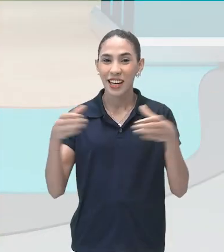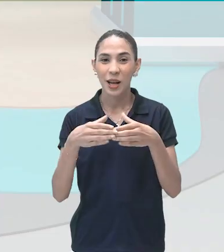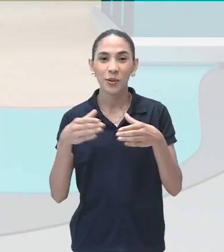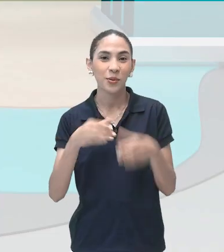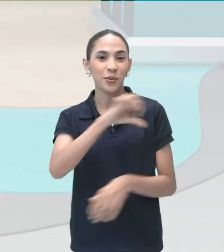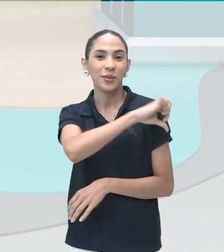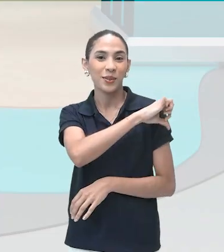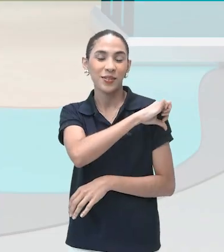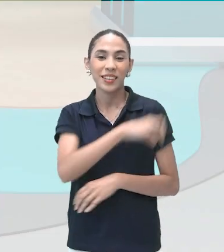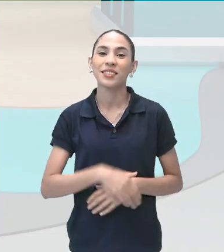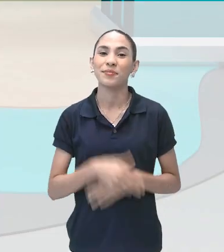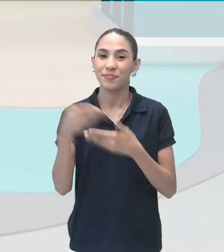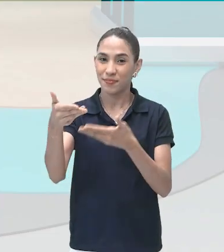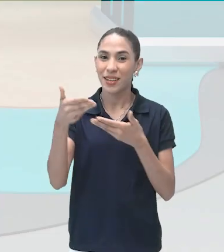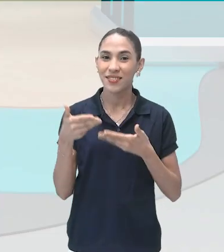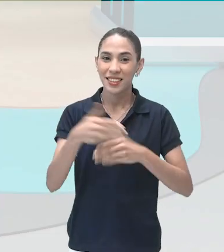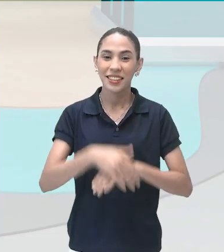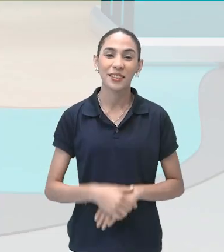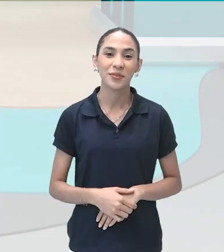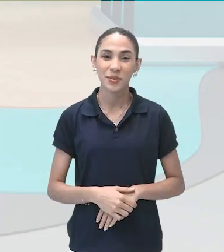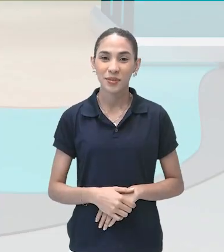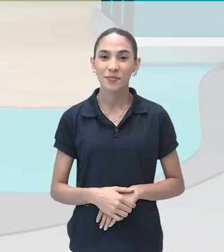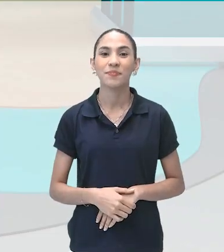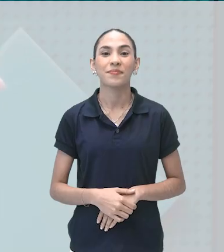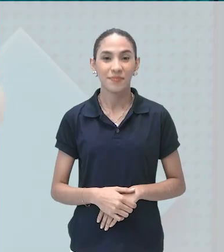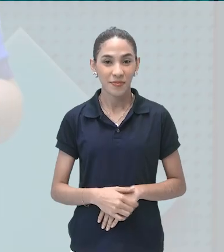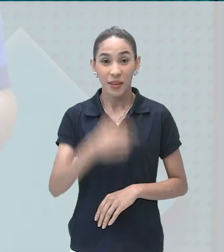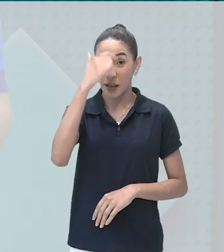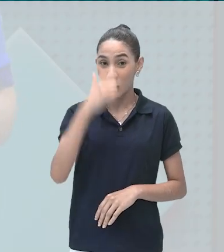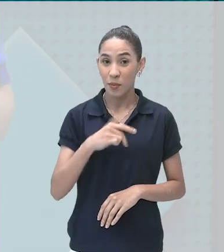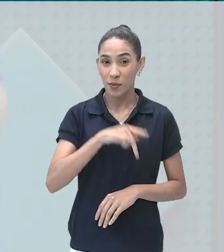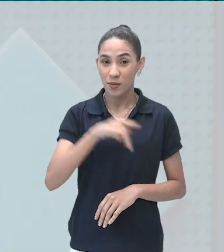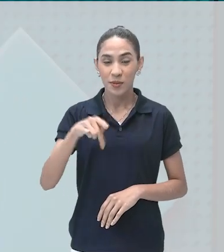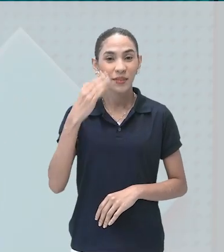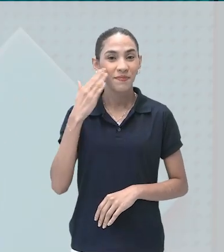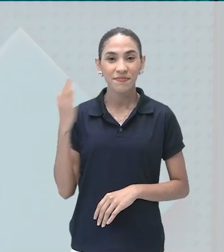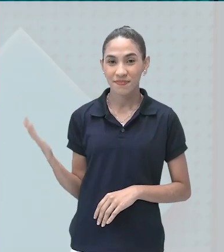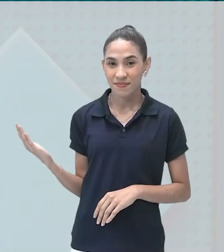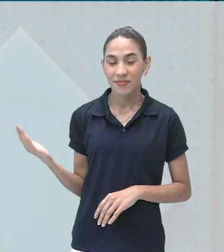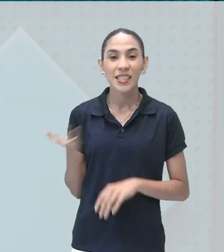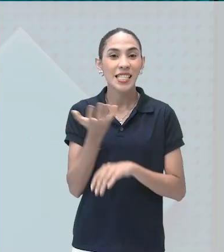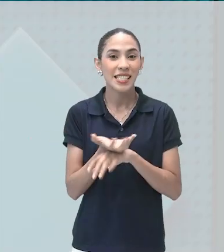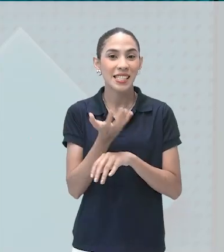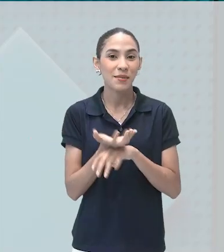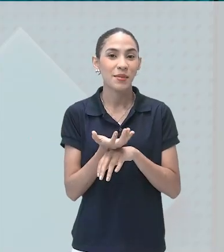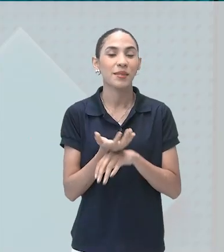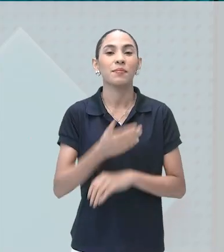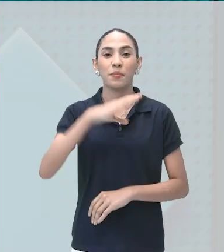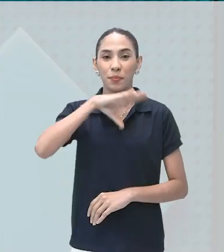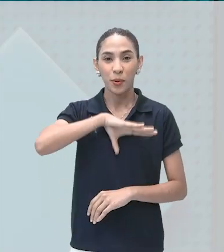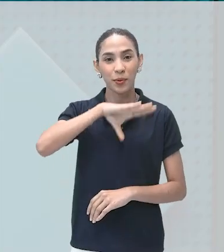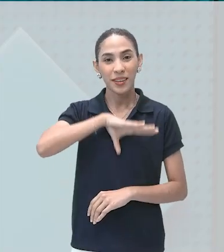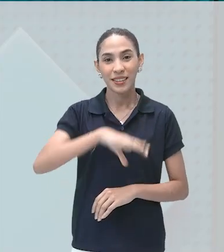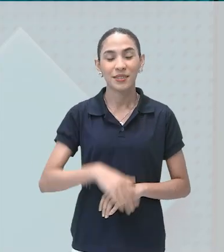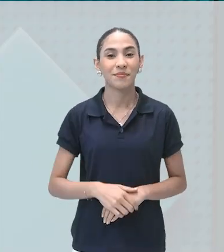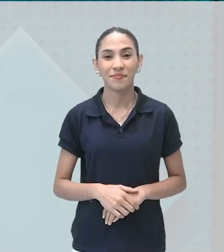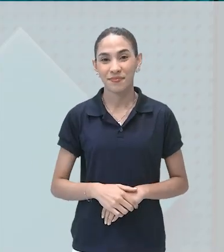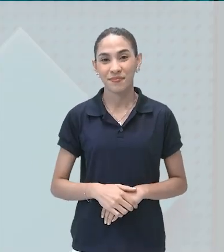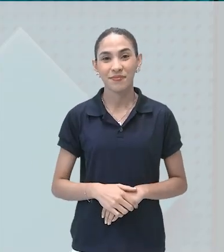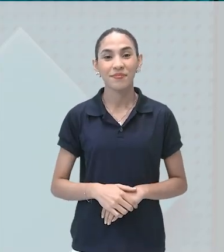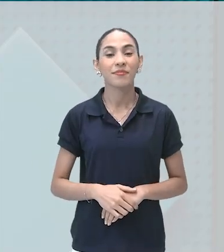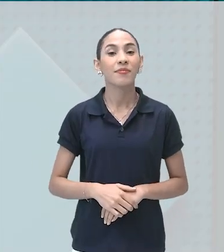estudantes do 9º ano, sejam todos bem-vindos. Eu sou a professora Joyce Martins, do componente curricular de língua